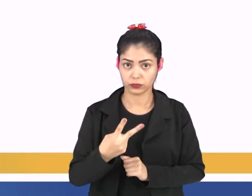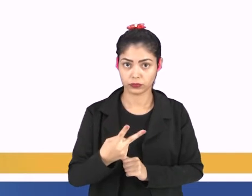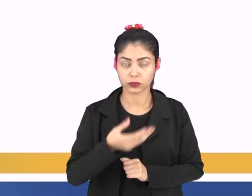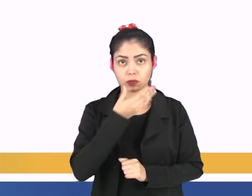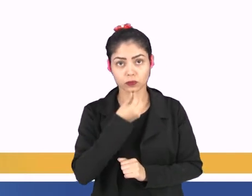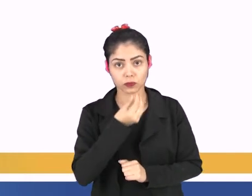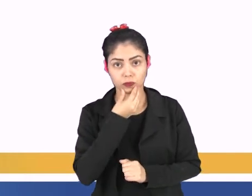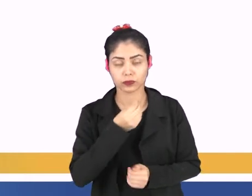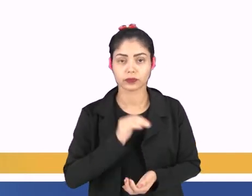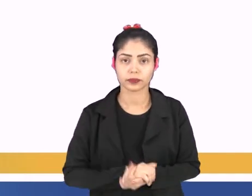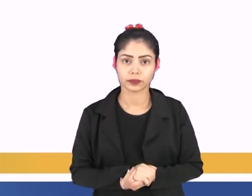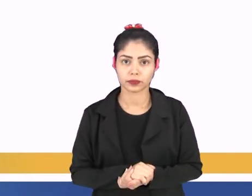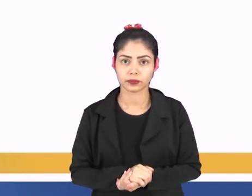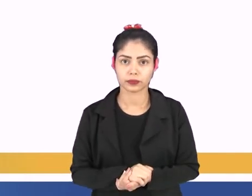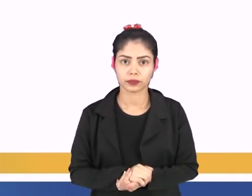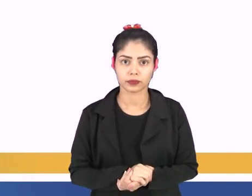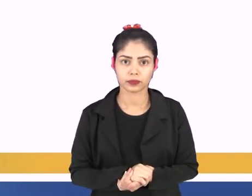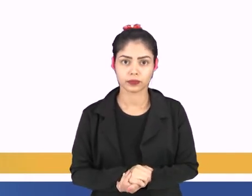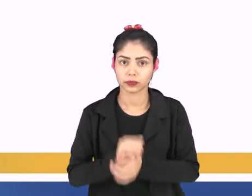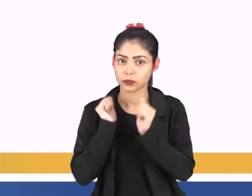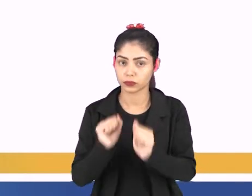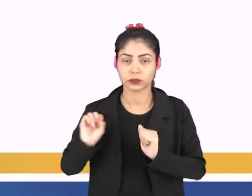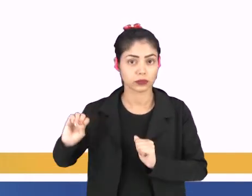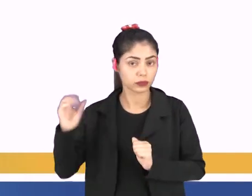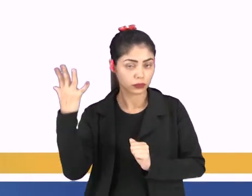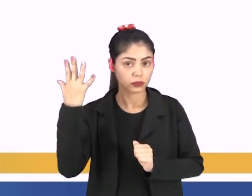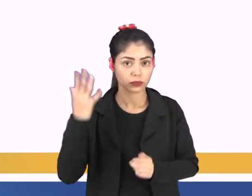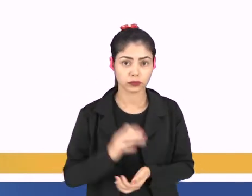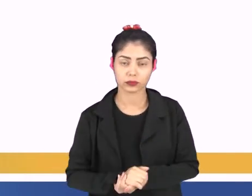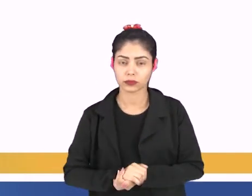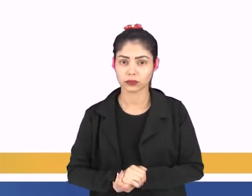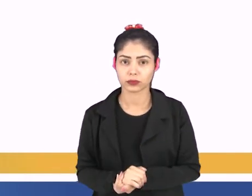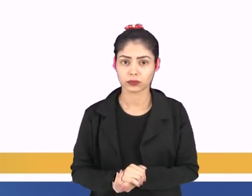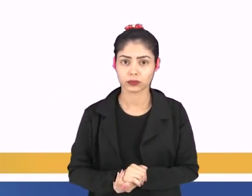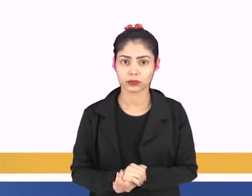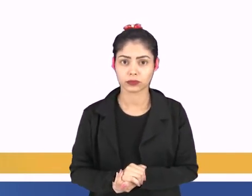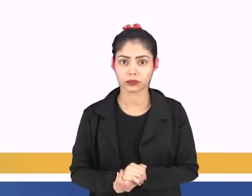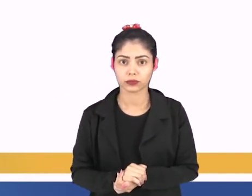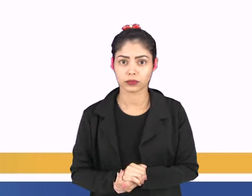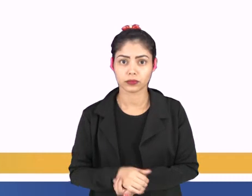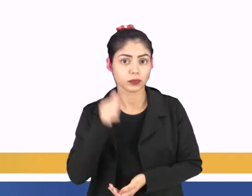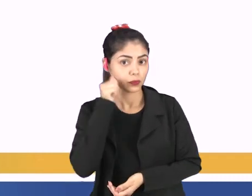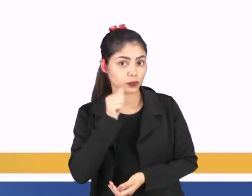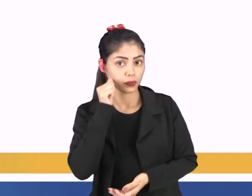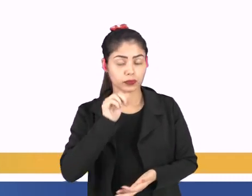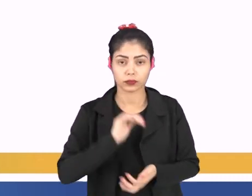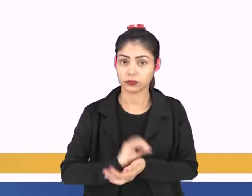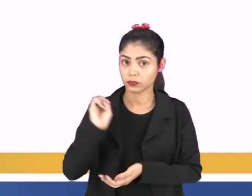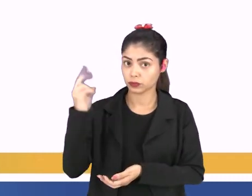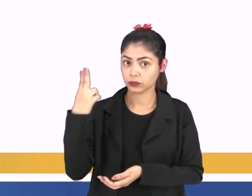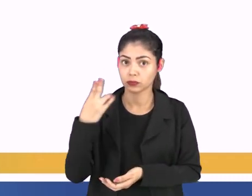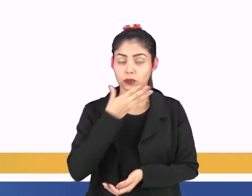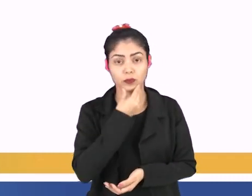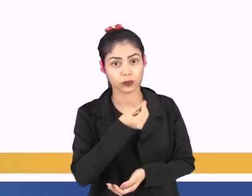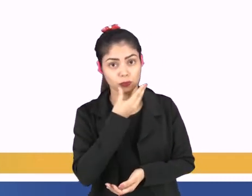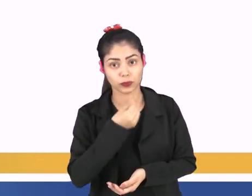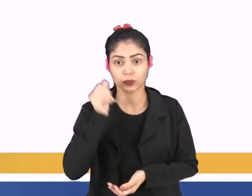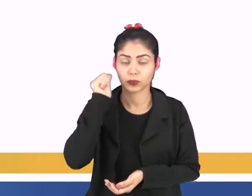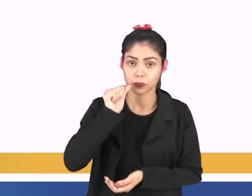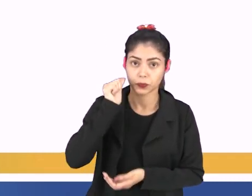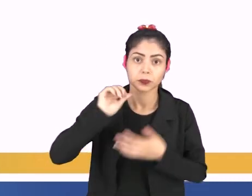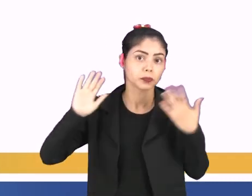masculino, ou pode acontecer a possibilidade de nascer um masculino e um feminino, ou um feminino e um